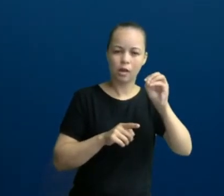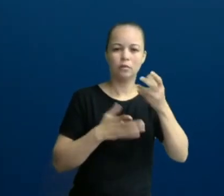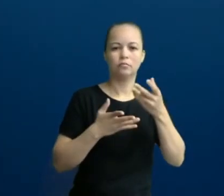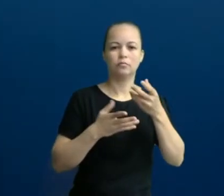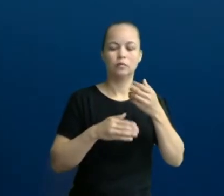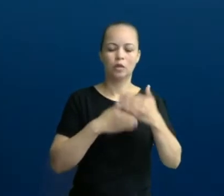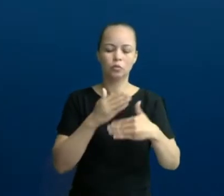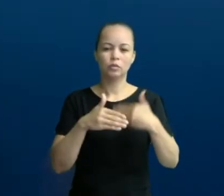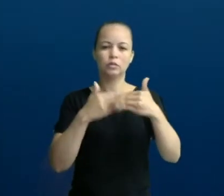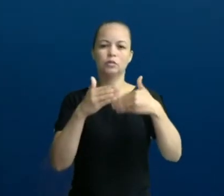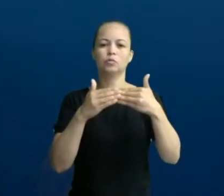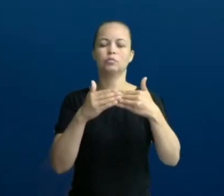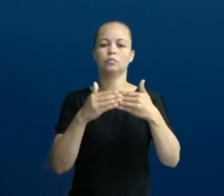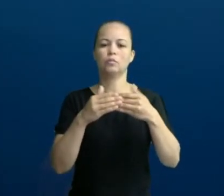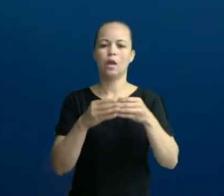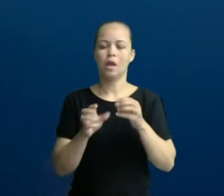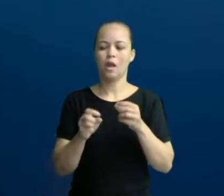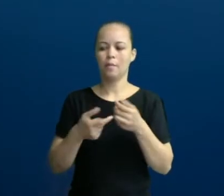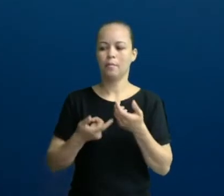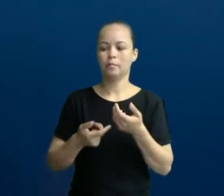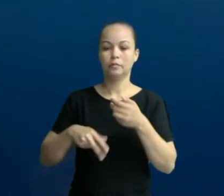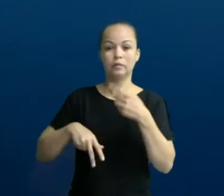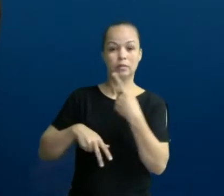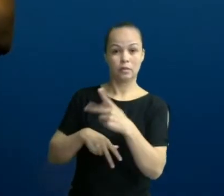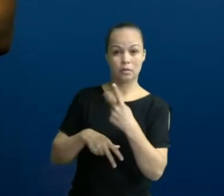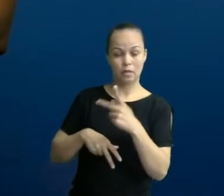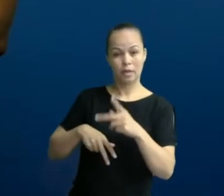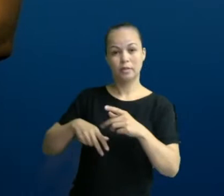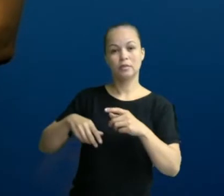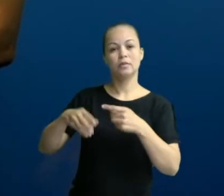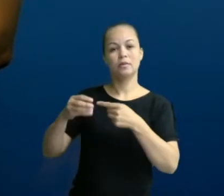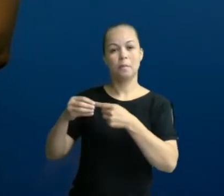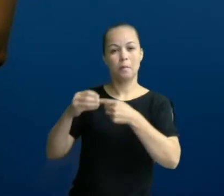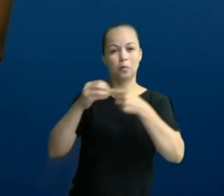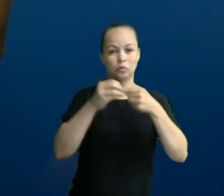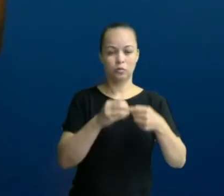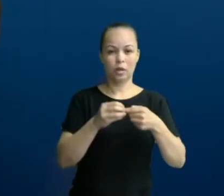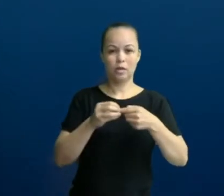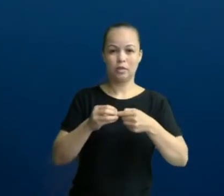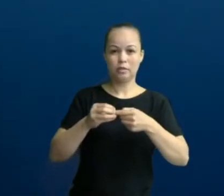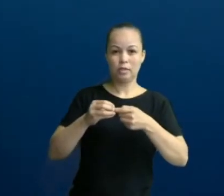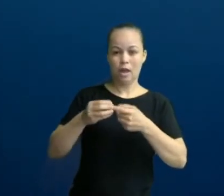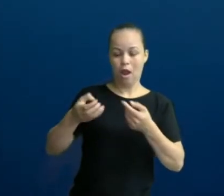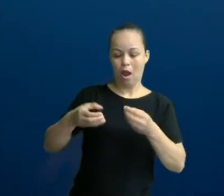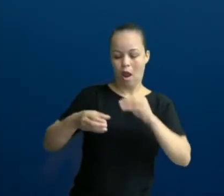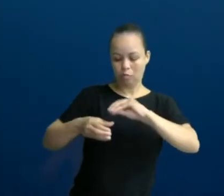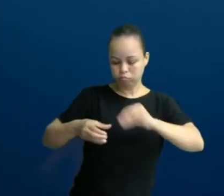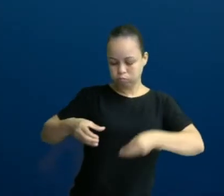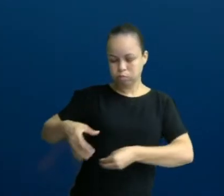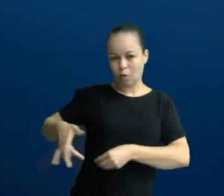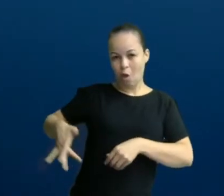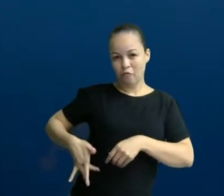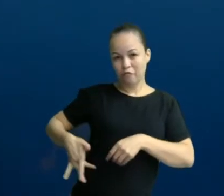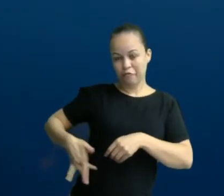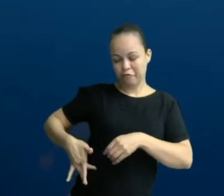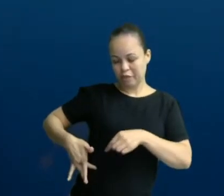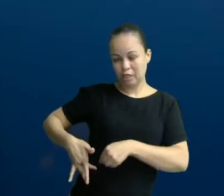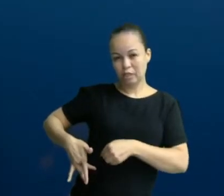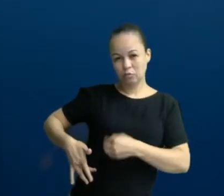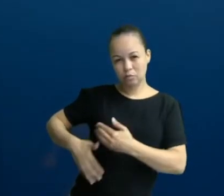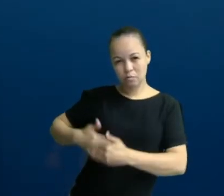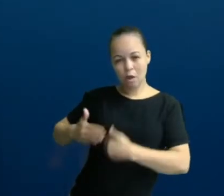ciclo reprodutivo desse protozoário, ele se aloja no fígado, e aí, ao se alojar no fígado, no seu